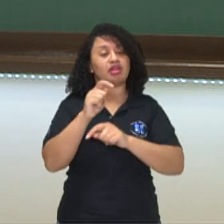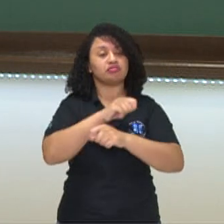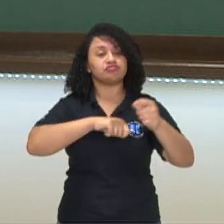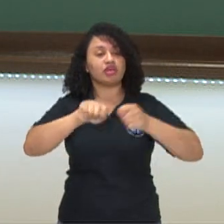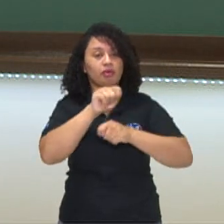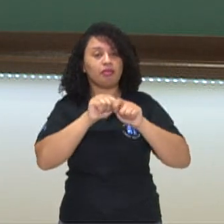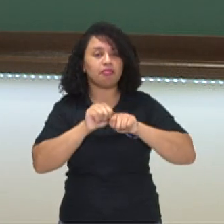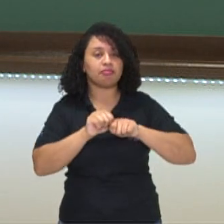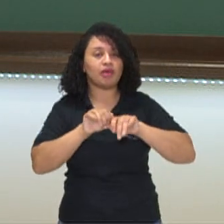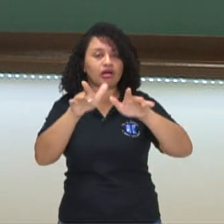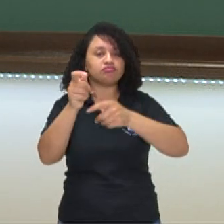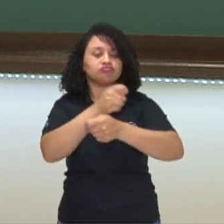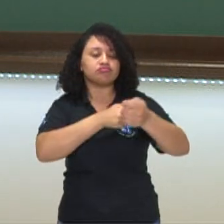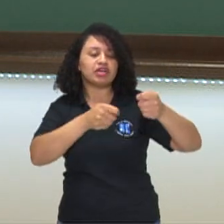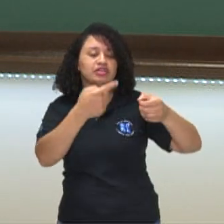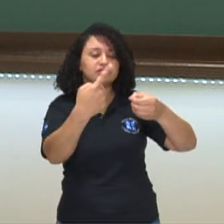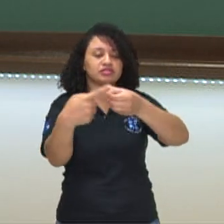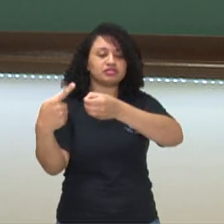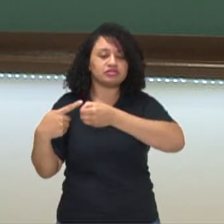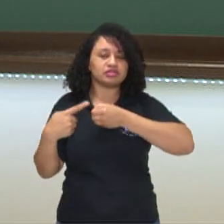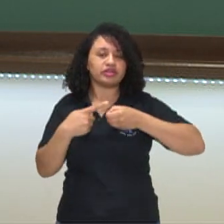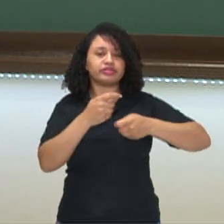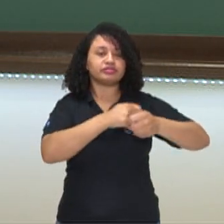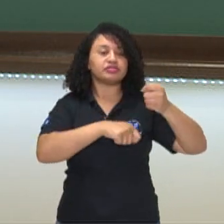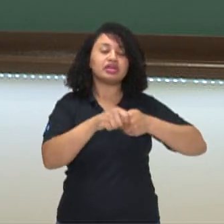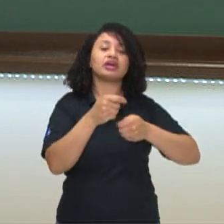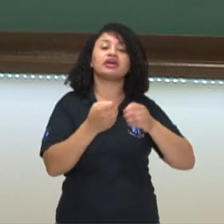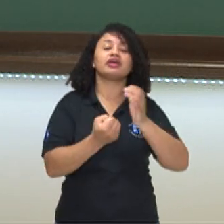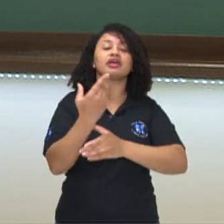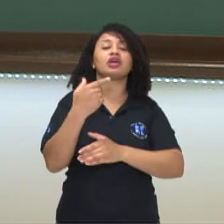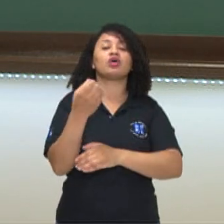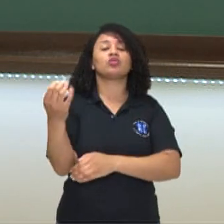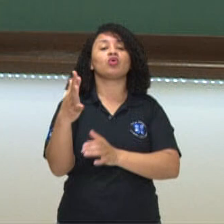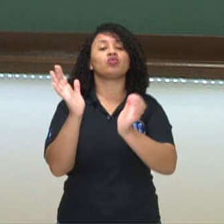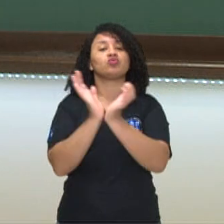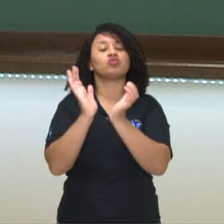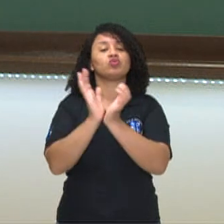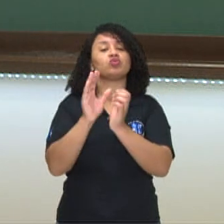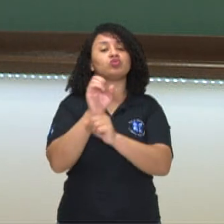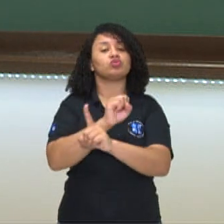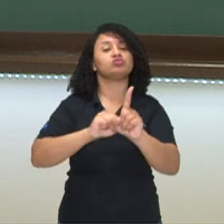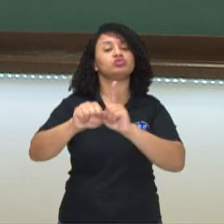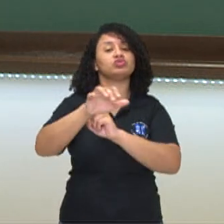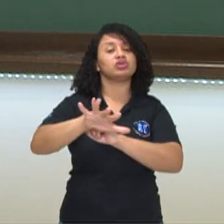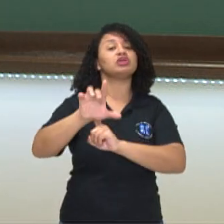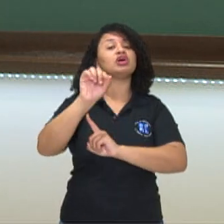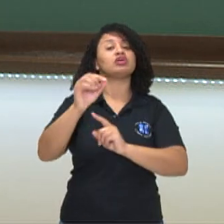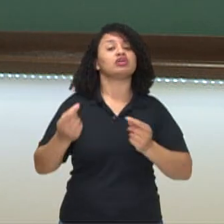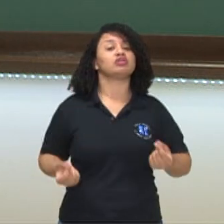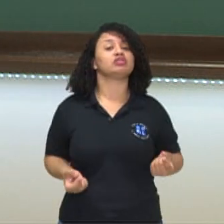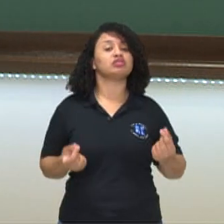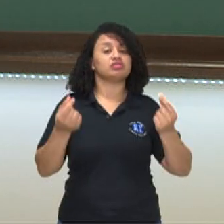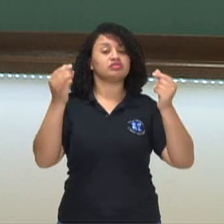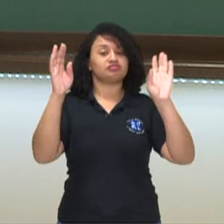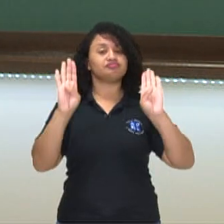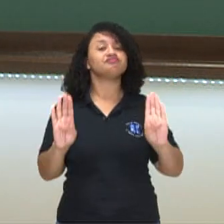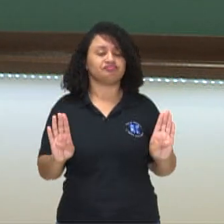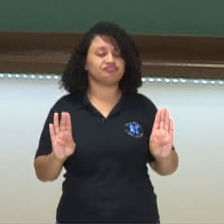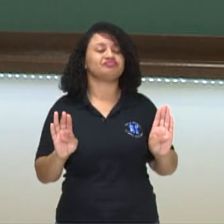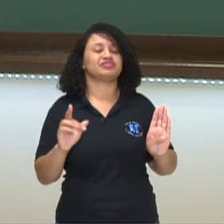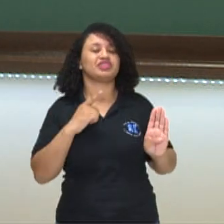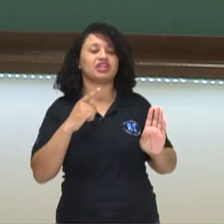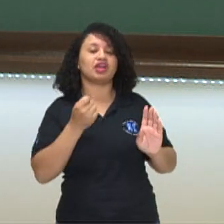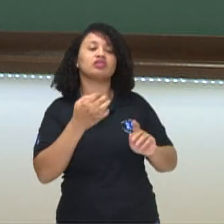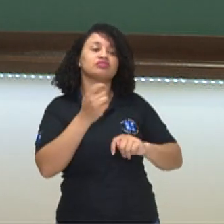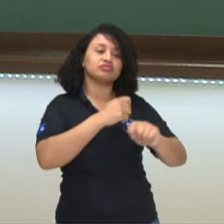né, entre as cidades e a formação de um novo grupo social que é a burguesia, composta basicamente de